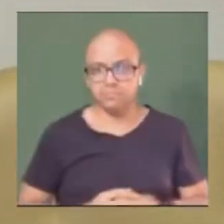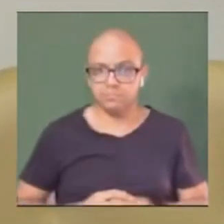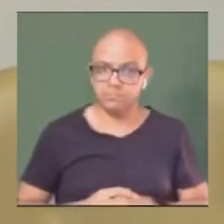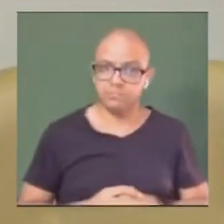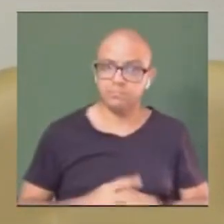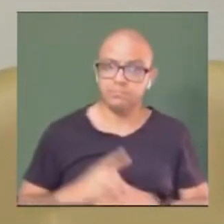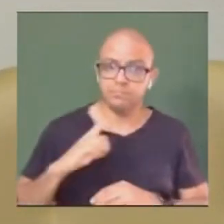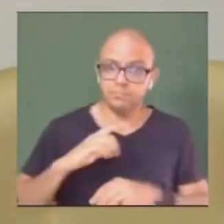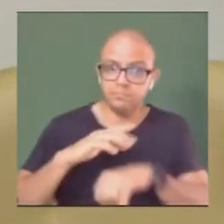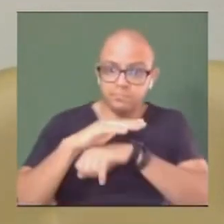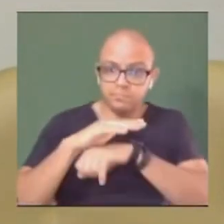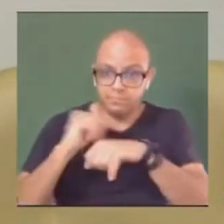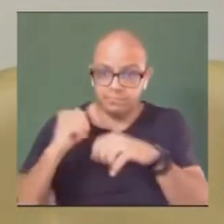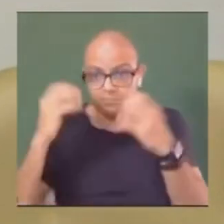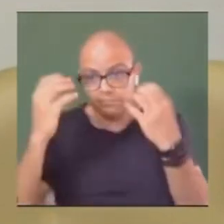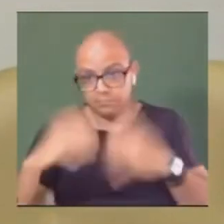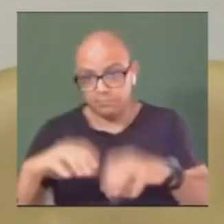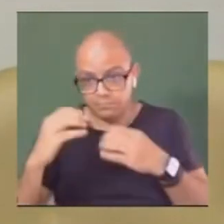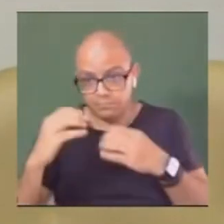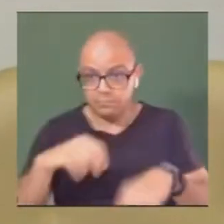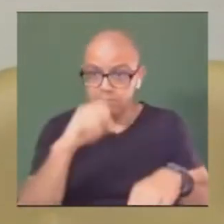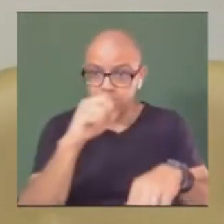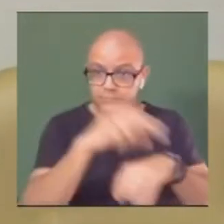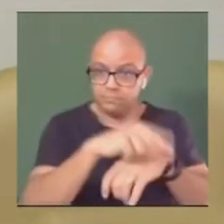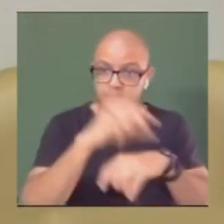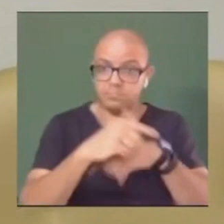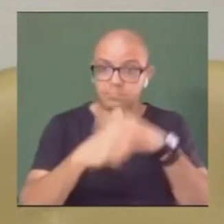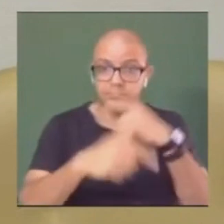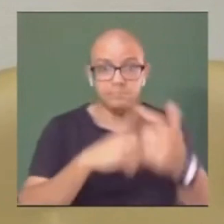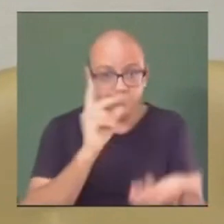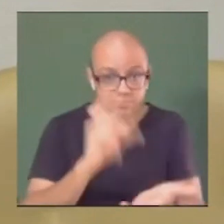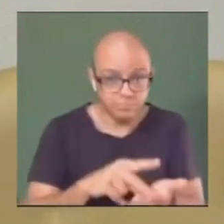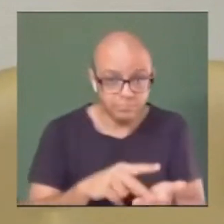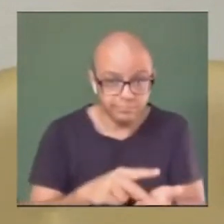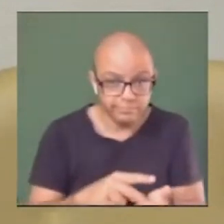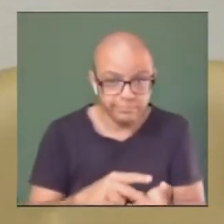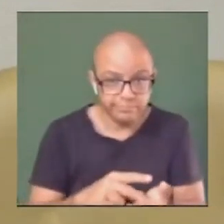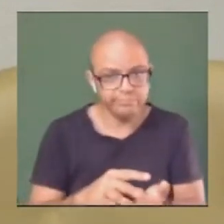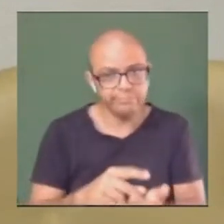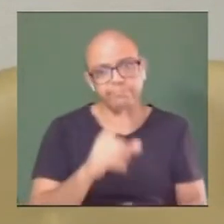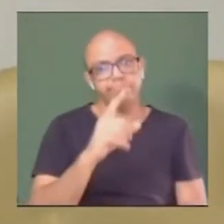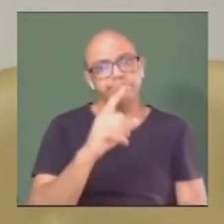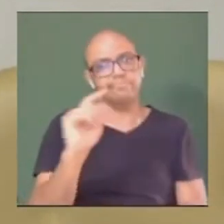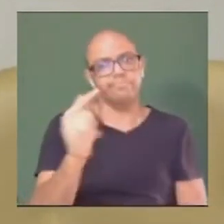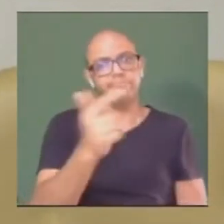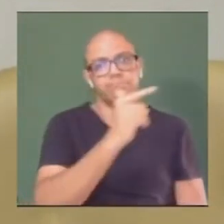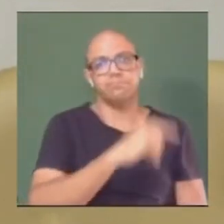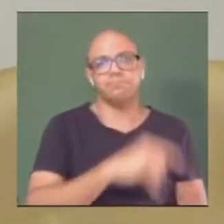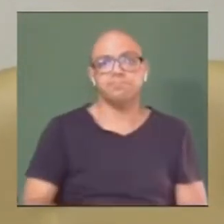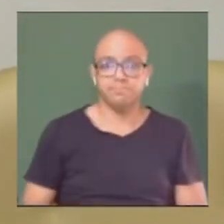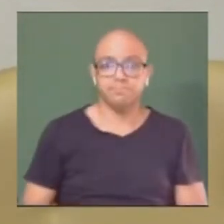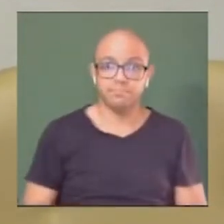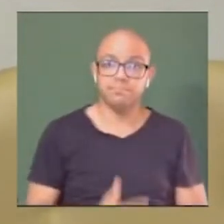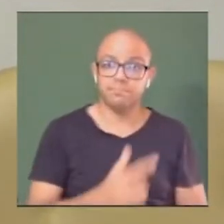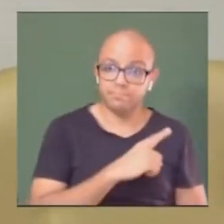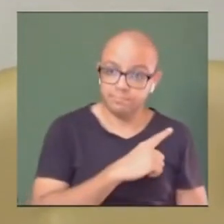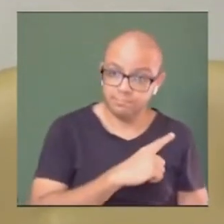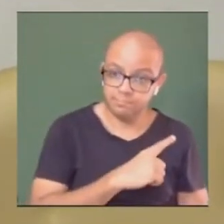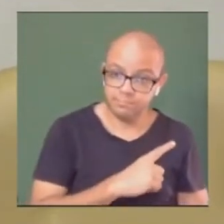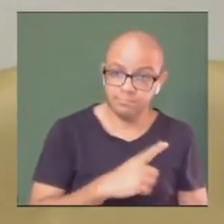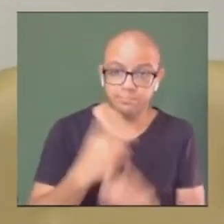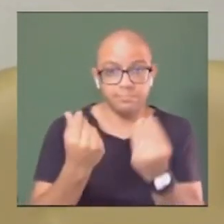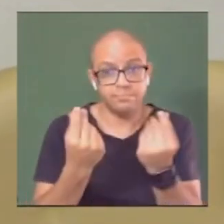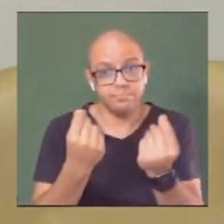concursos as contratações Essa realidade não se efetiva de Fato e a gente tem ainda a insuficiência